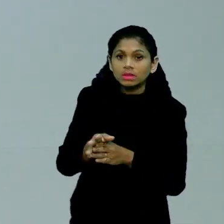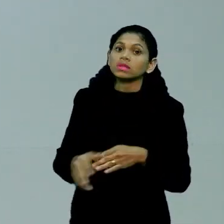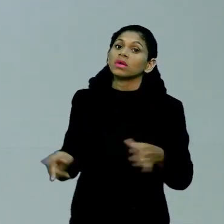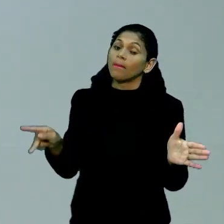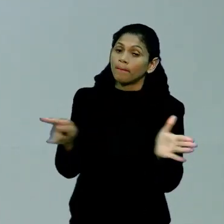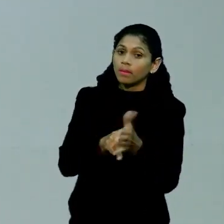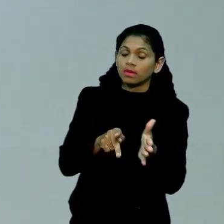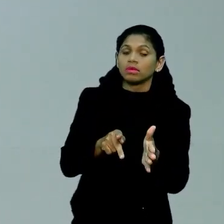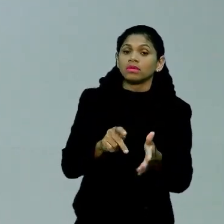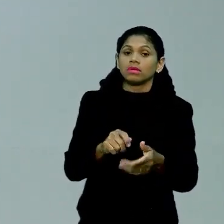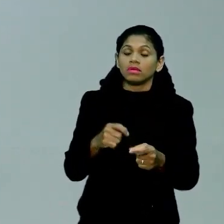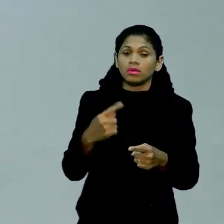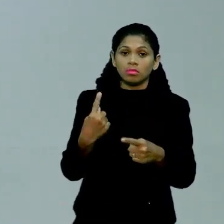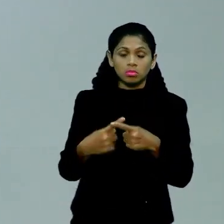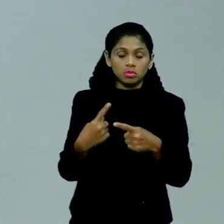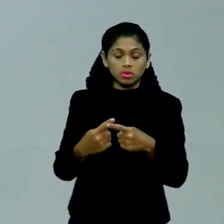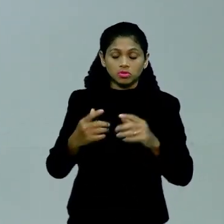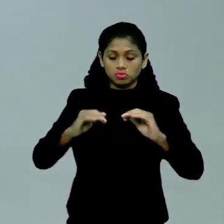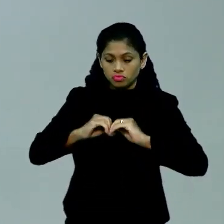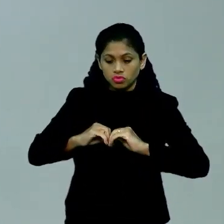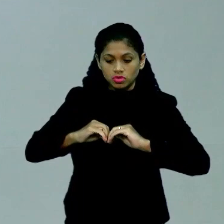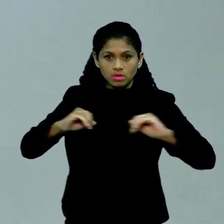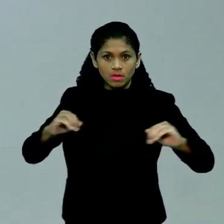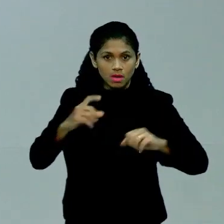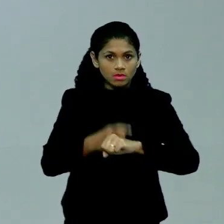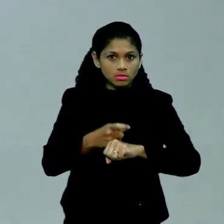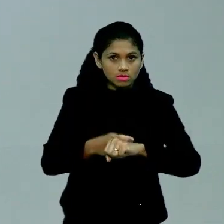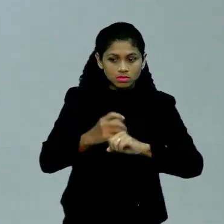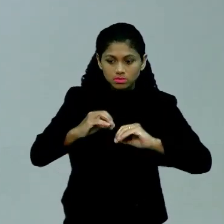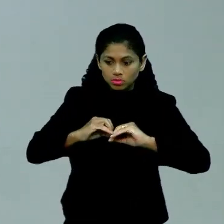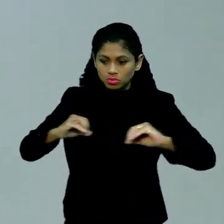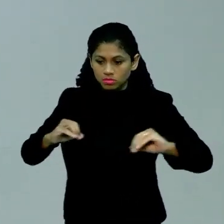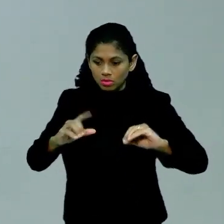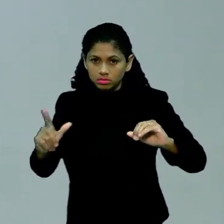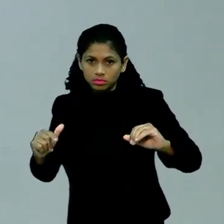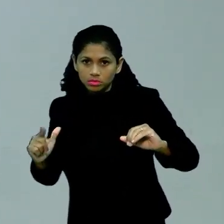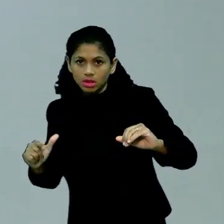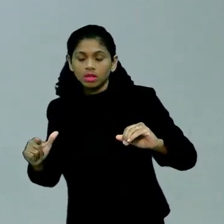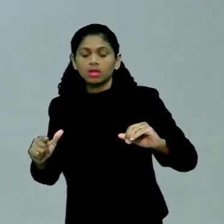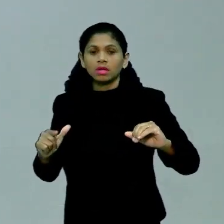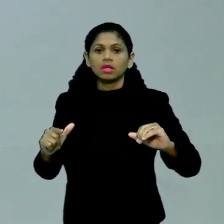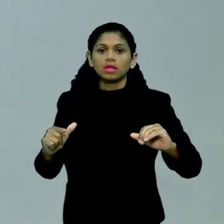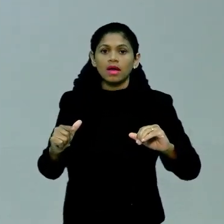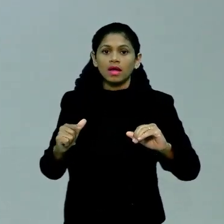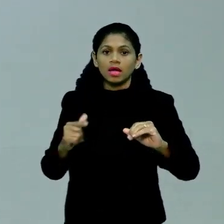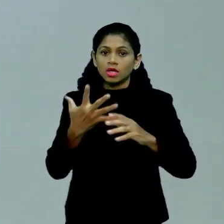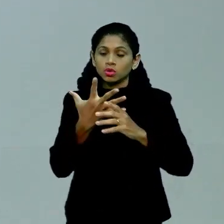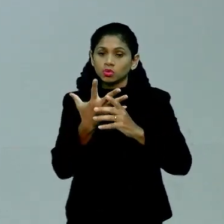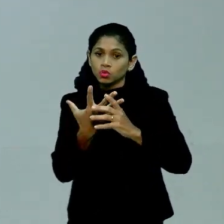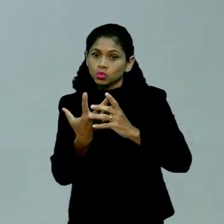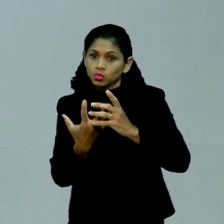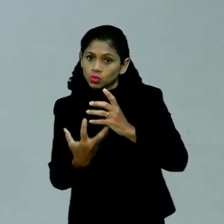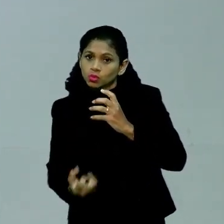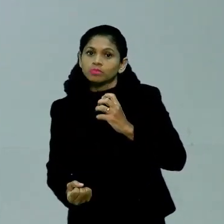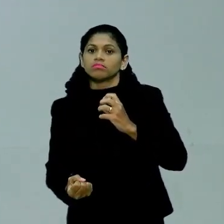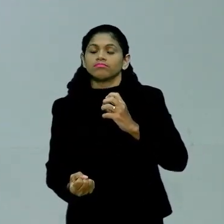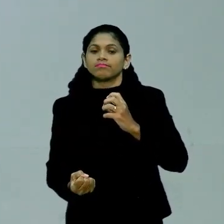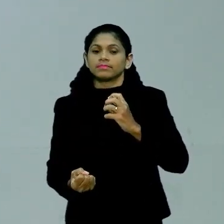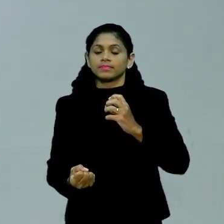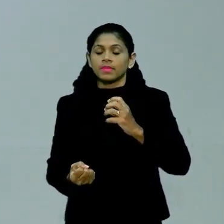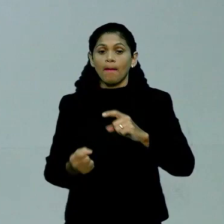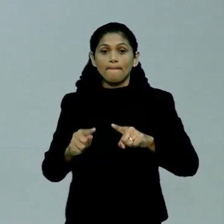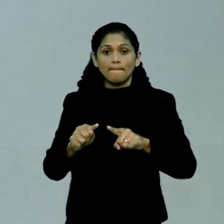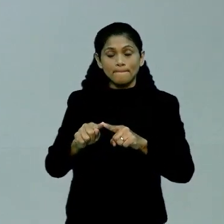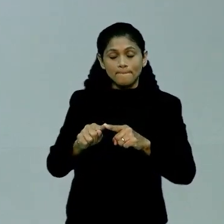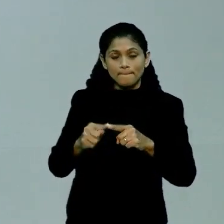de separar a fase sólida da líquida, esse processo ele é filtração. Agora, se eu estou relacionando o processo de